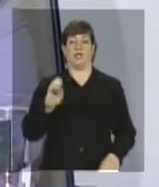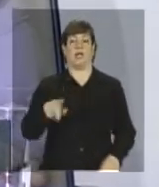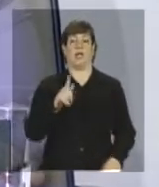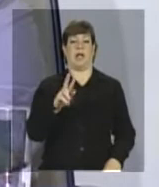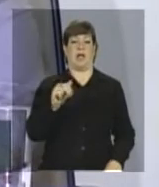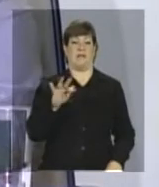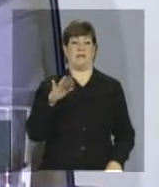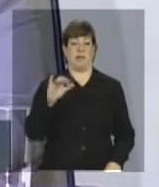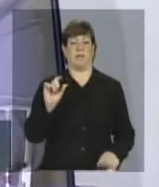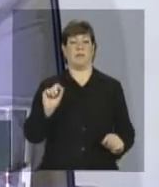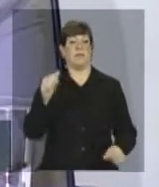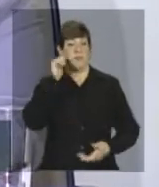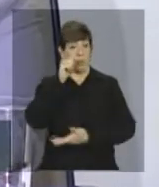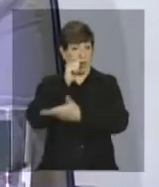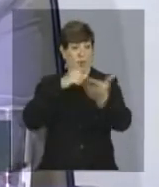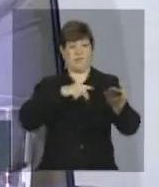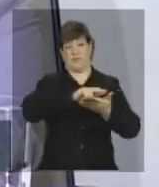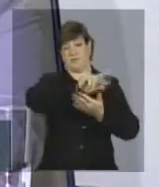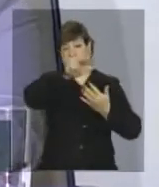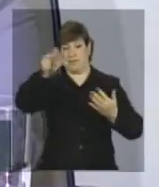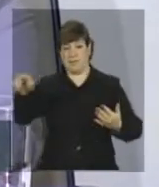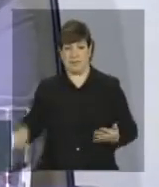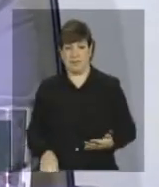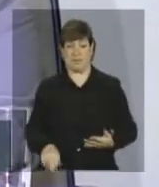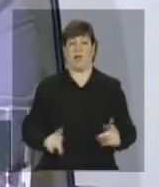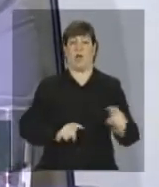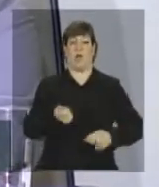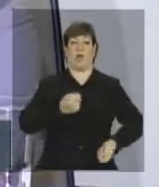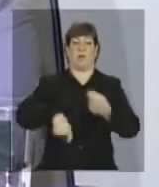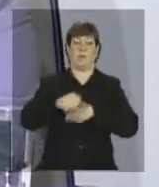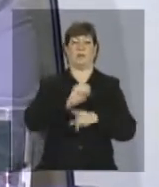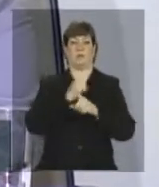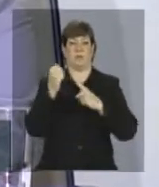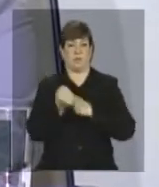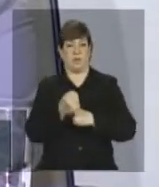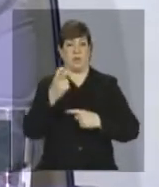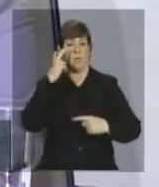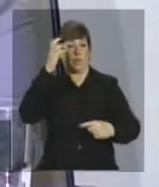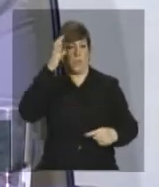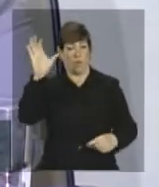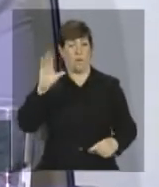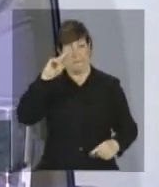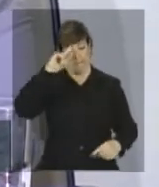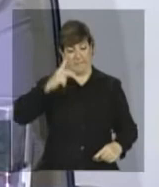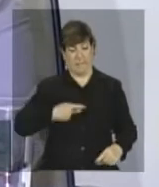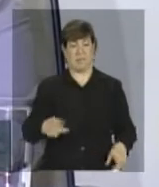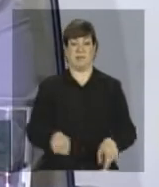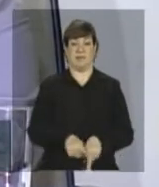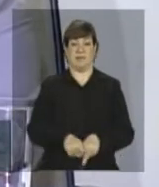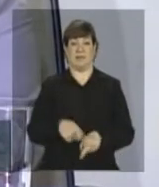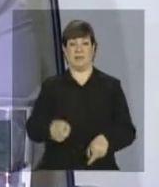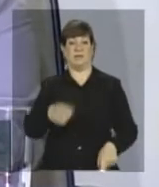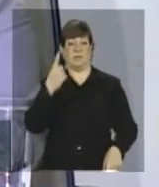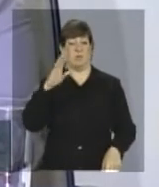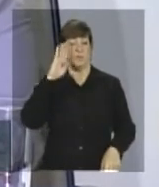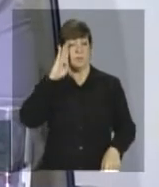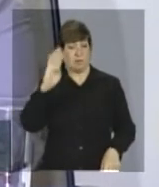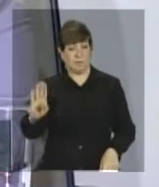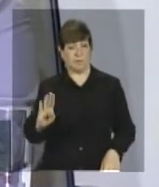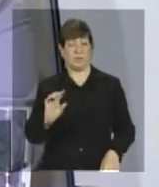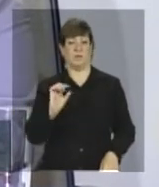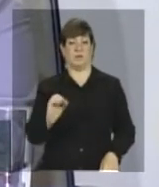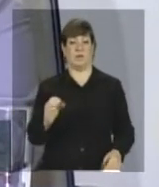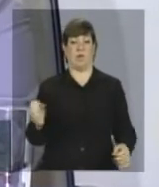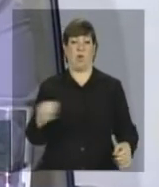em suas distintas facetas, econômica, social, cultural e pessoal, um dos pilares do novo ciclo